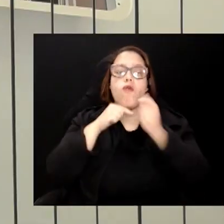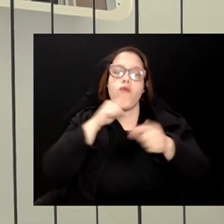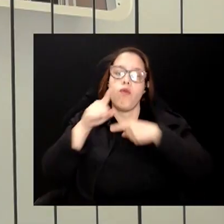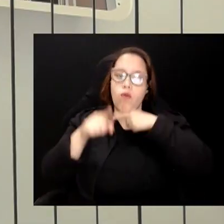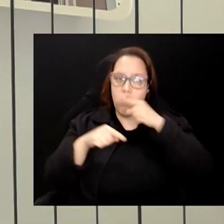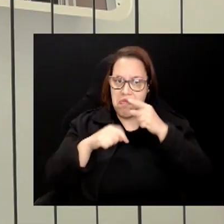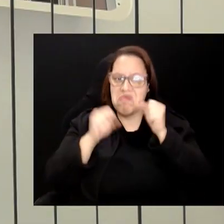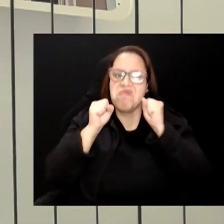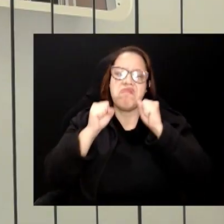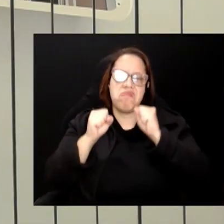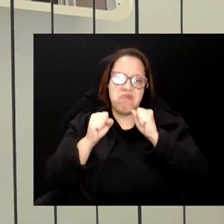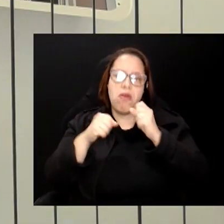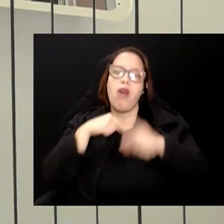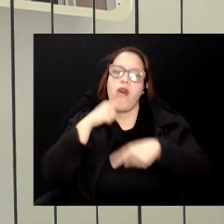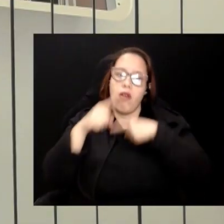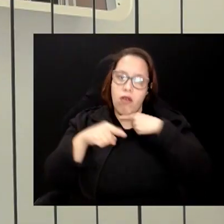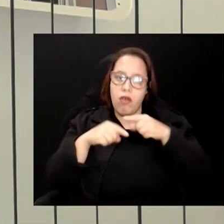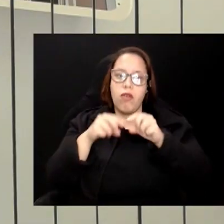também pelo e-mail